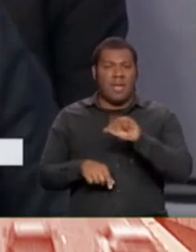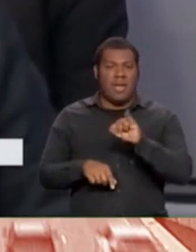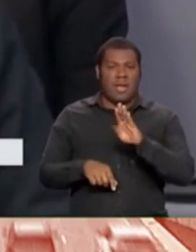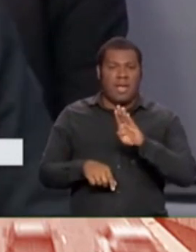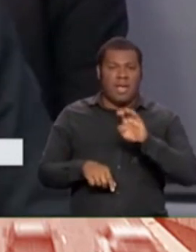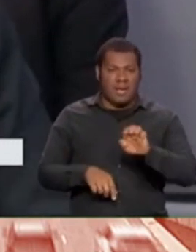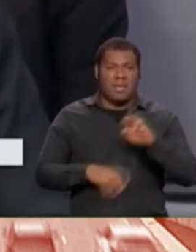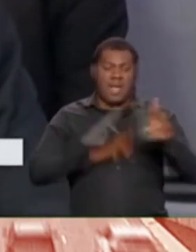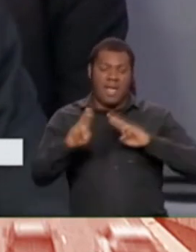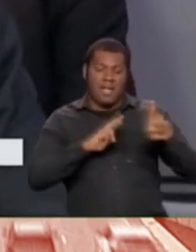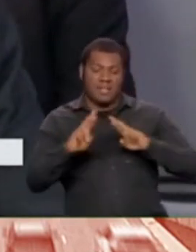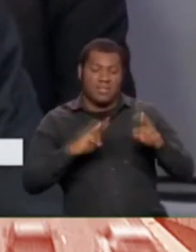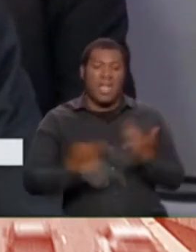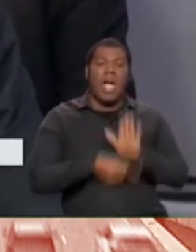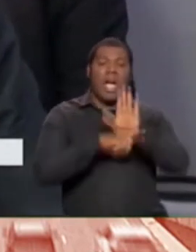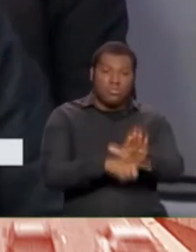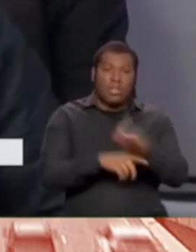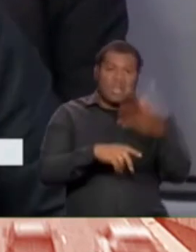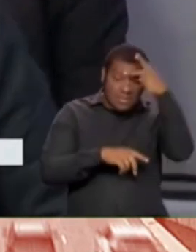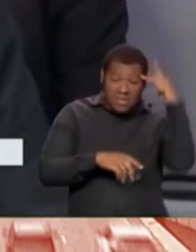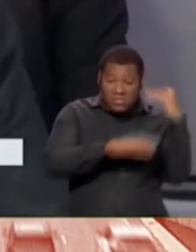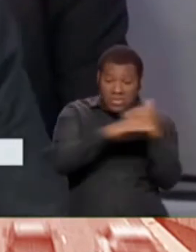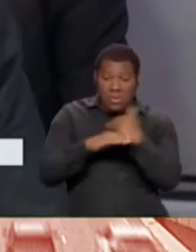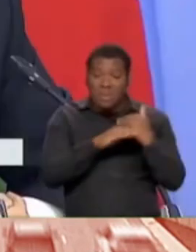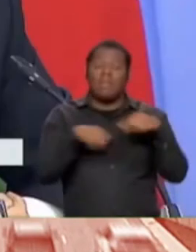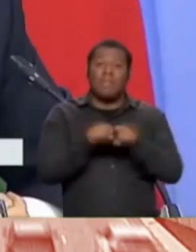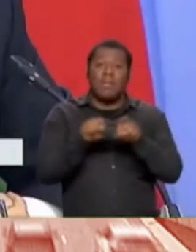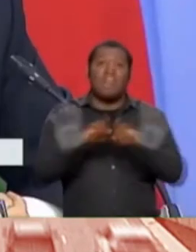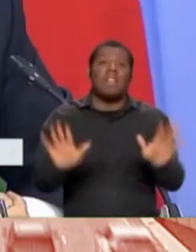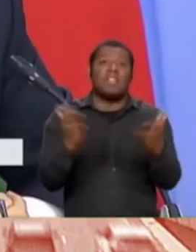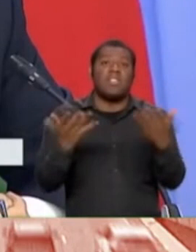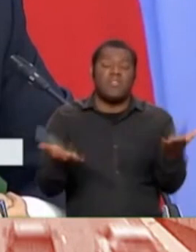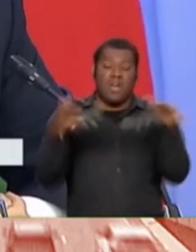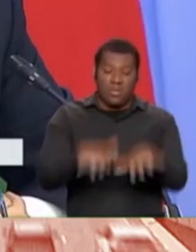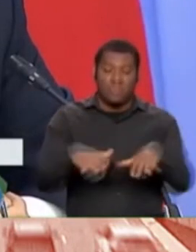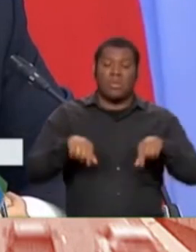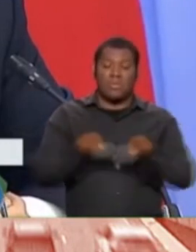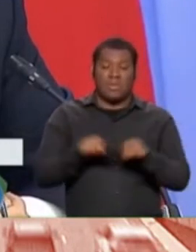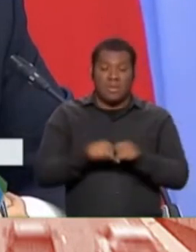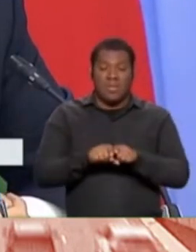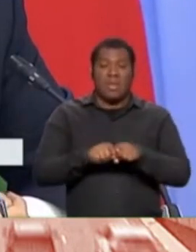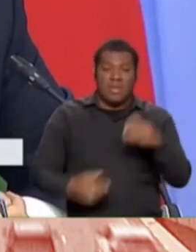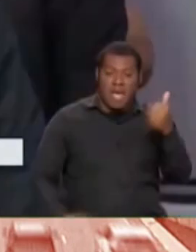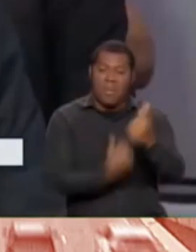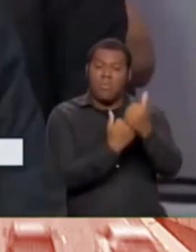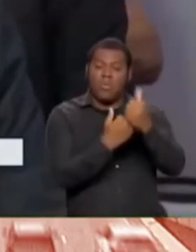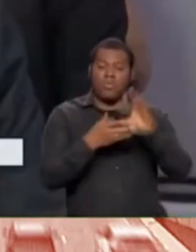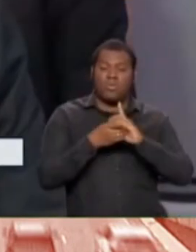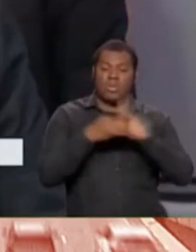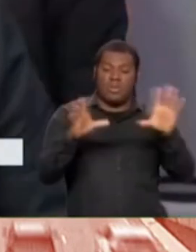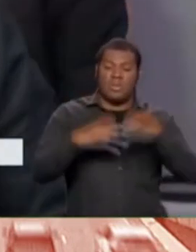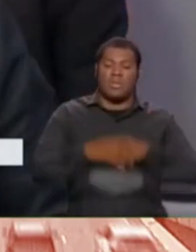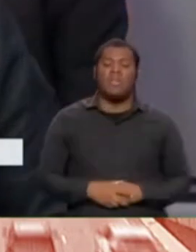automóveis em conjunto que tornam esse mercado o segundo maior mercado do mundo de automóveis